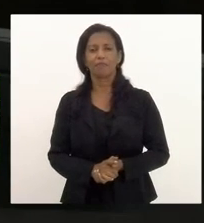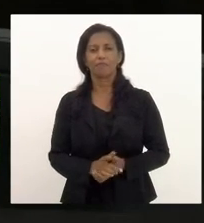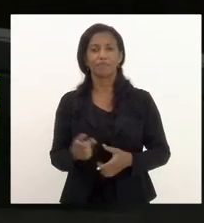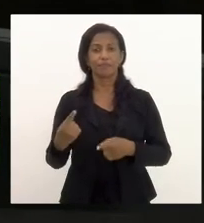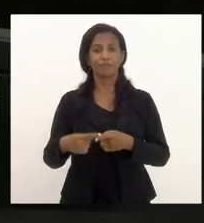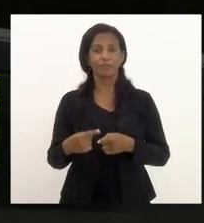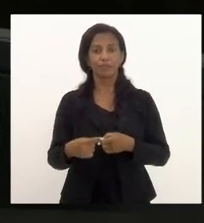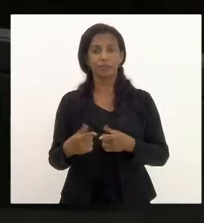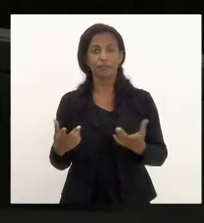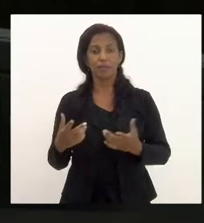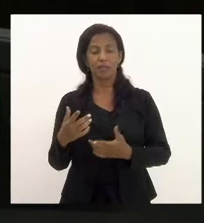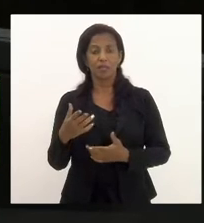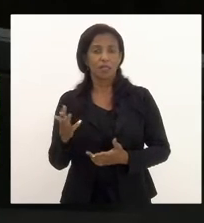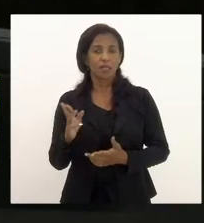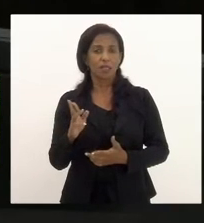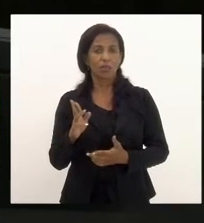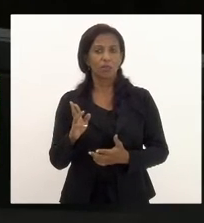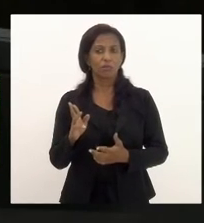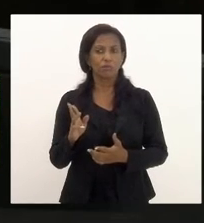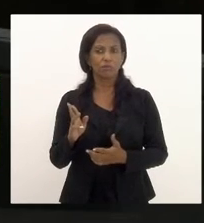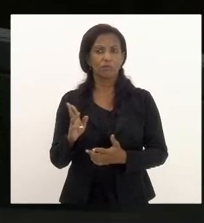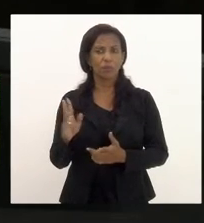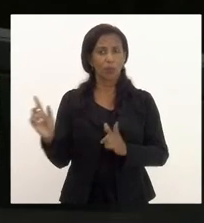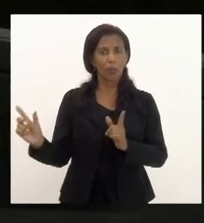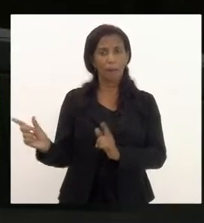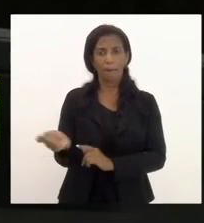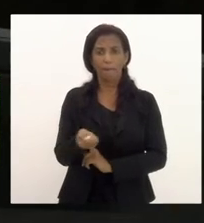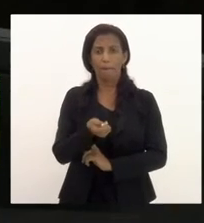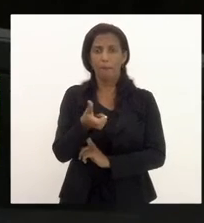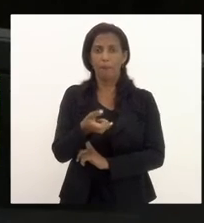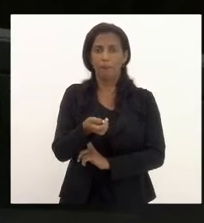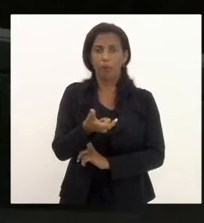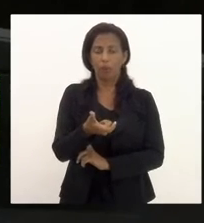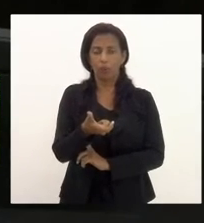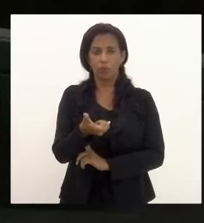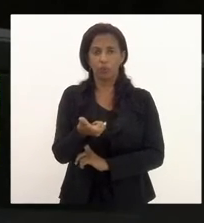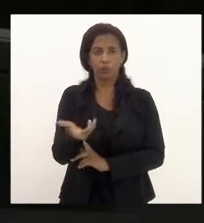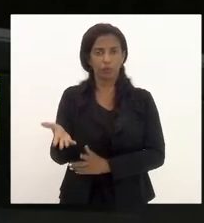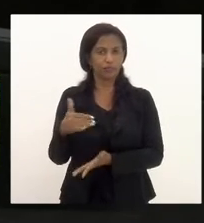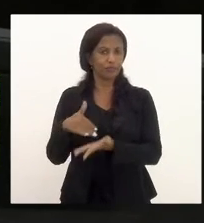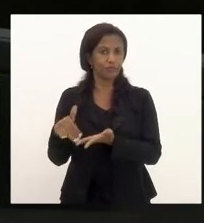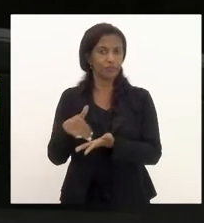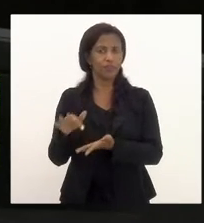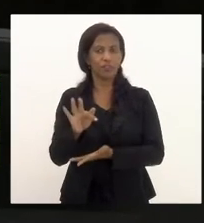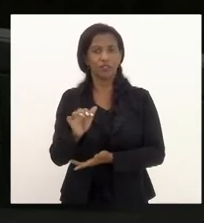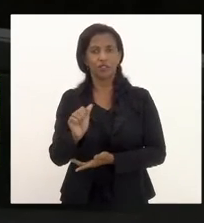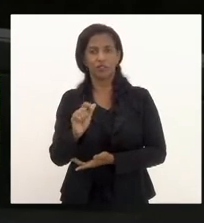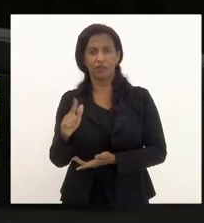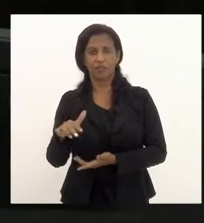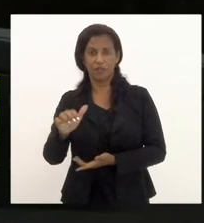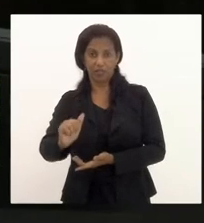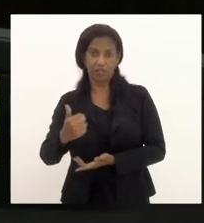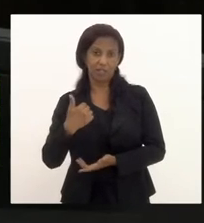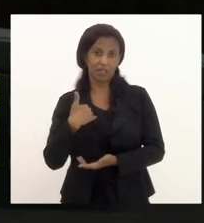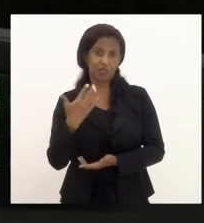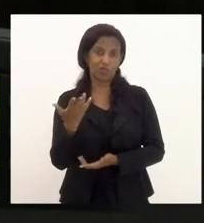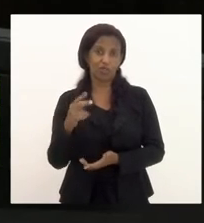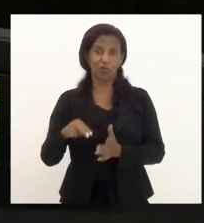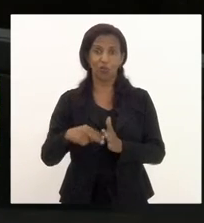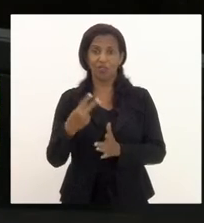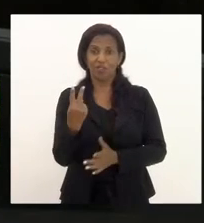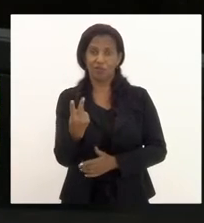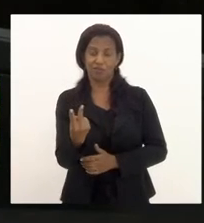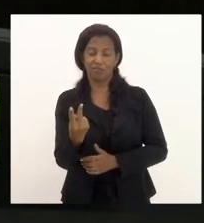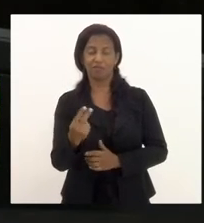porque são raros raríssimos os casos de secretários de fazenda e eu já estou pela